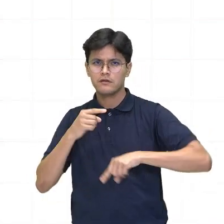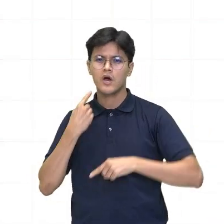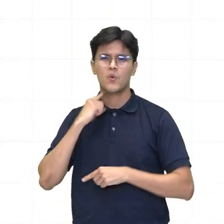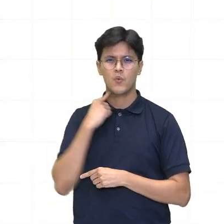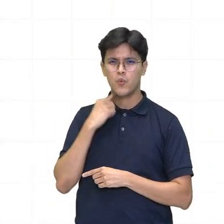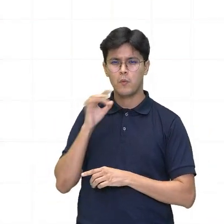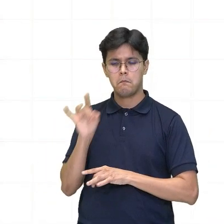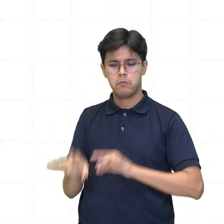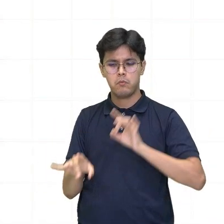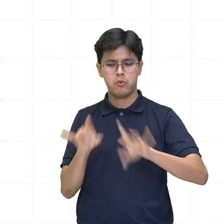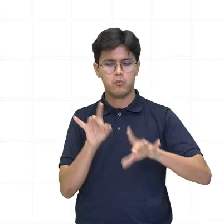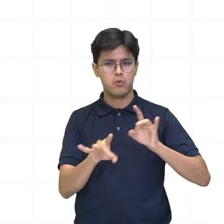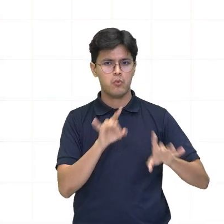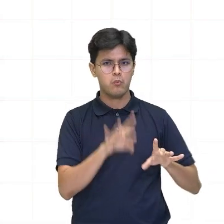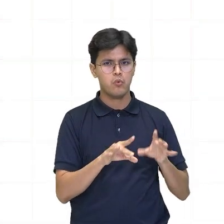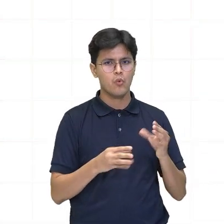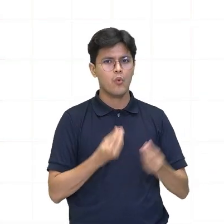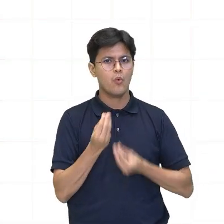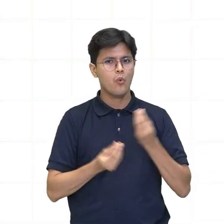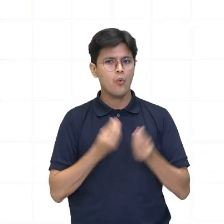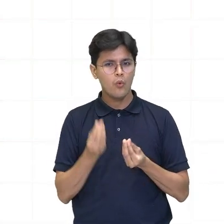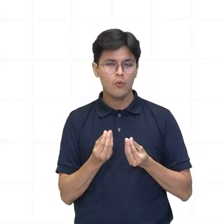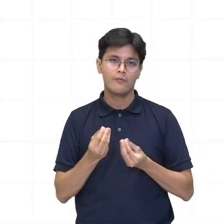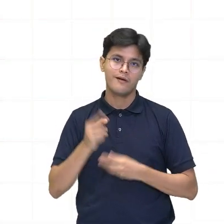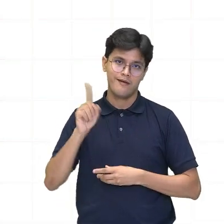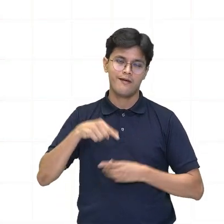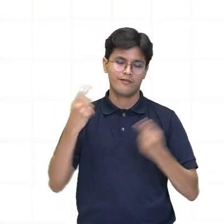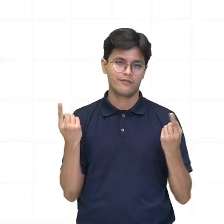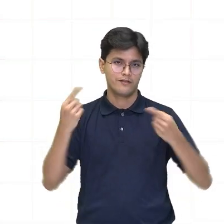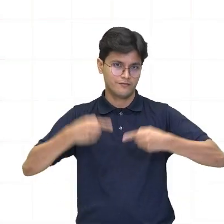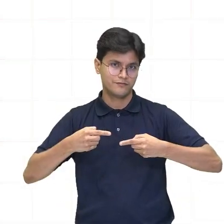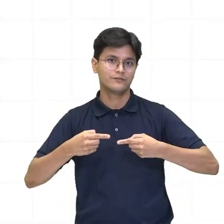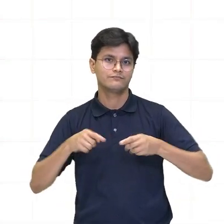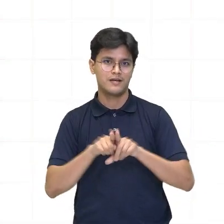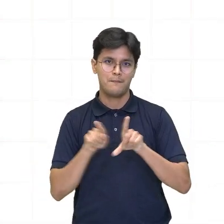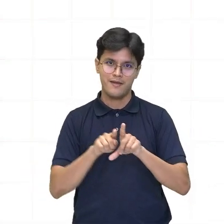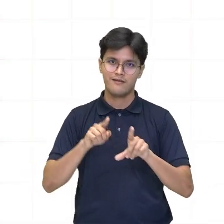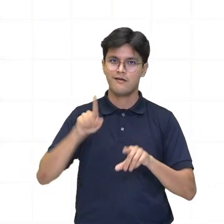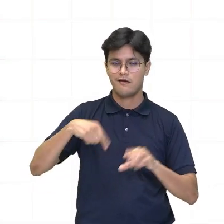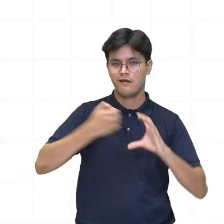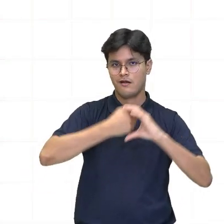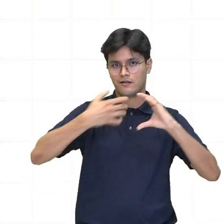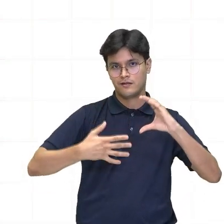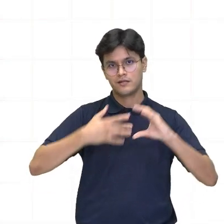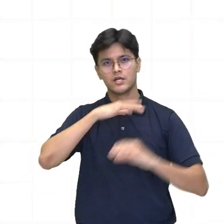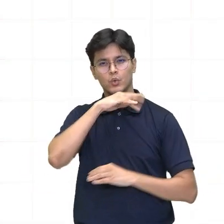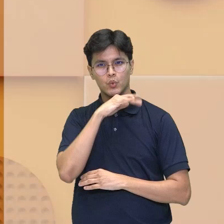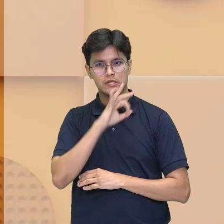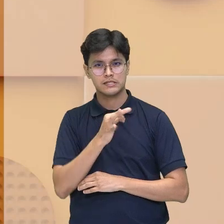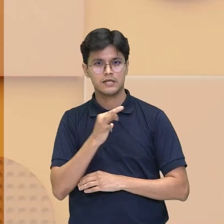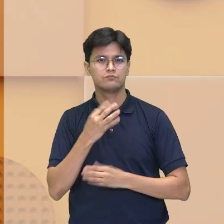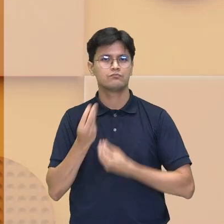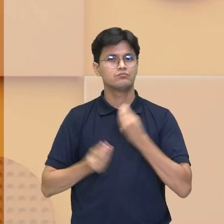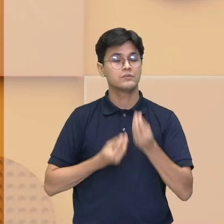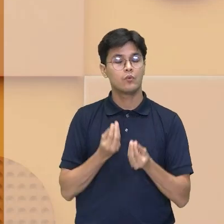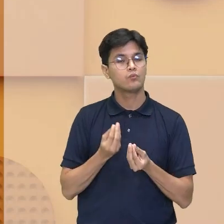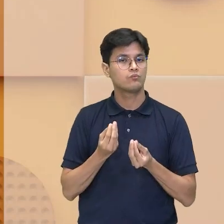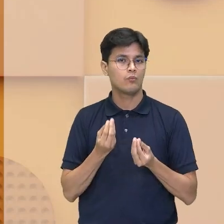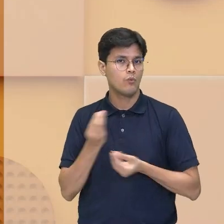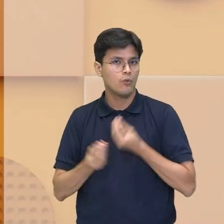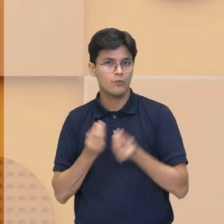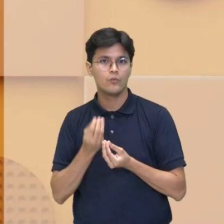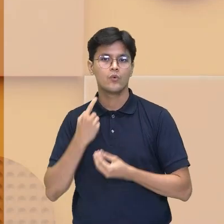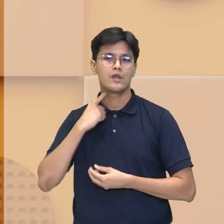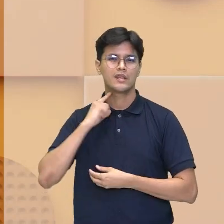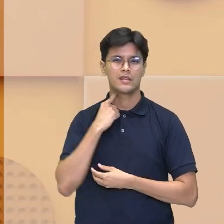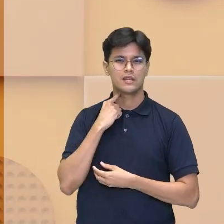com soluções aí de armazenamento a longo prazo em desenvolvimento, né? Então, como é que você vai descartar esse material que é